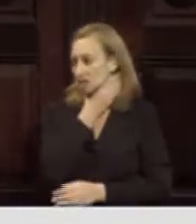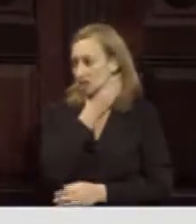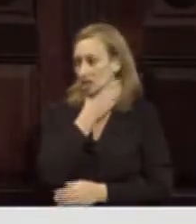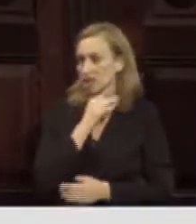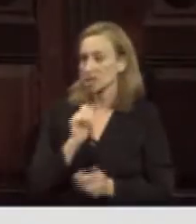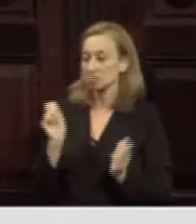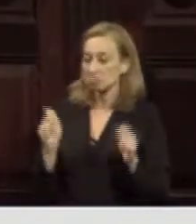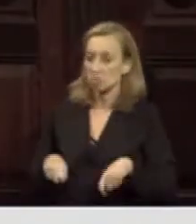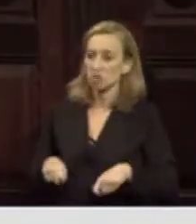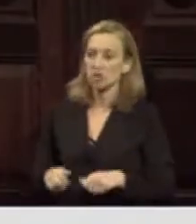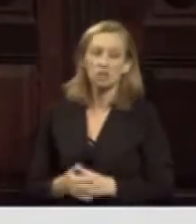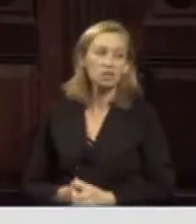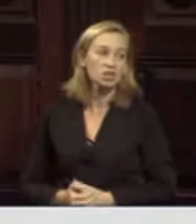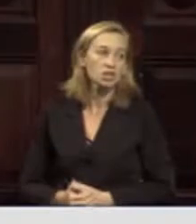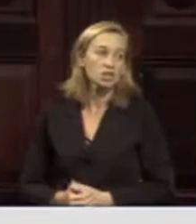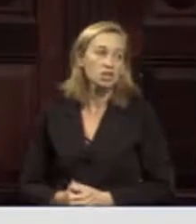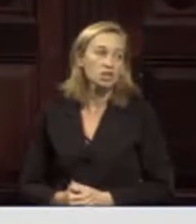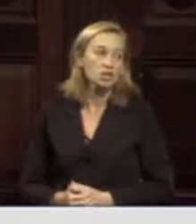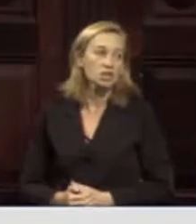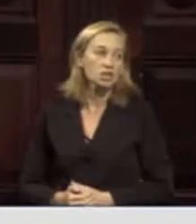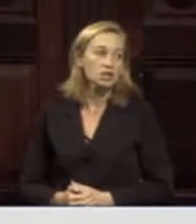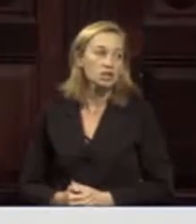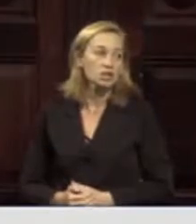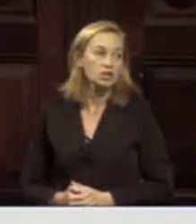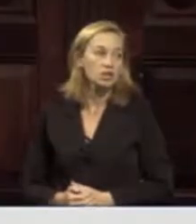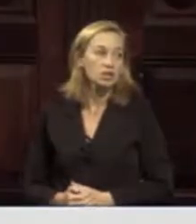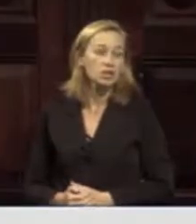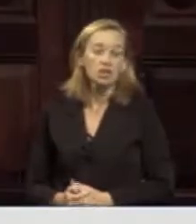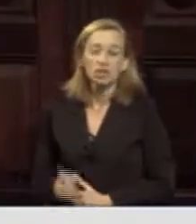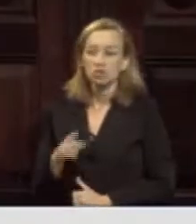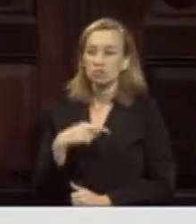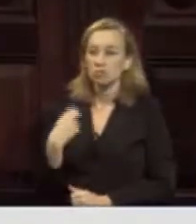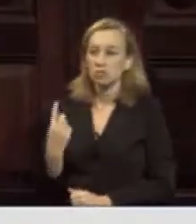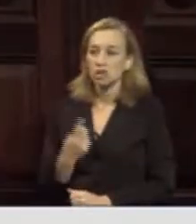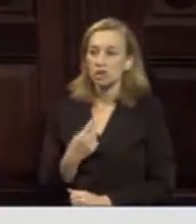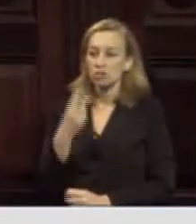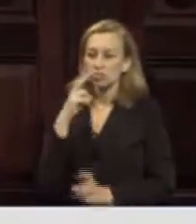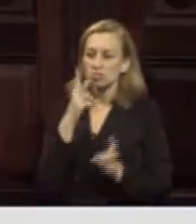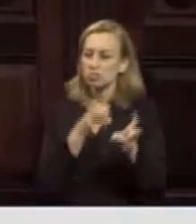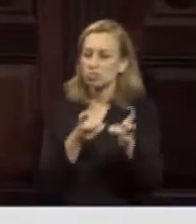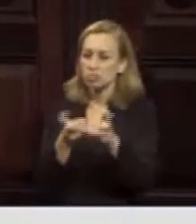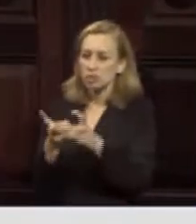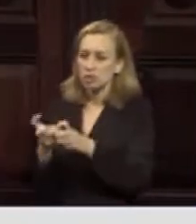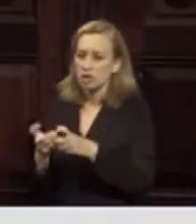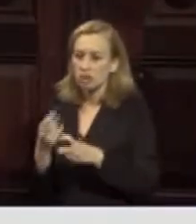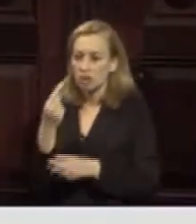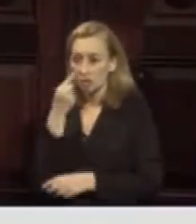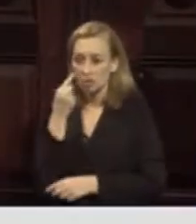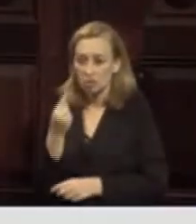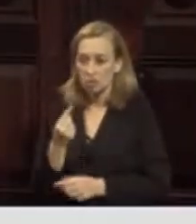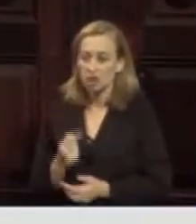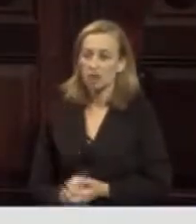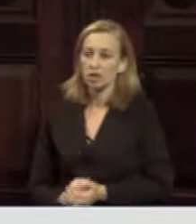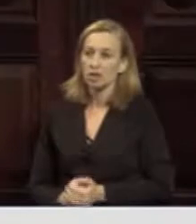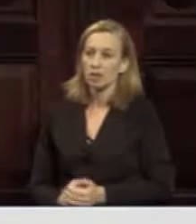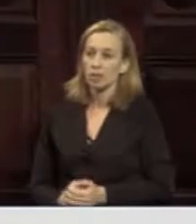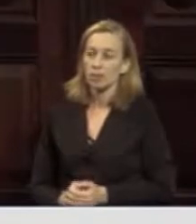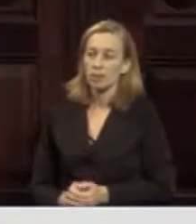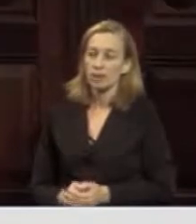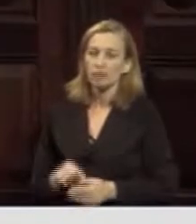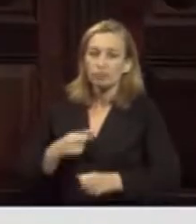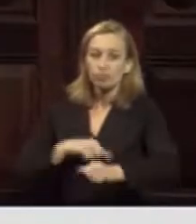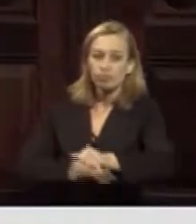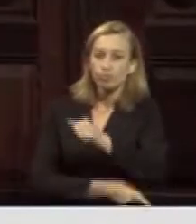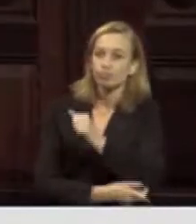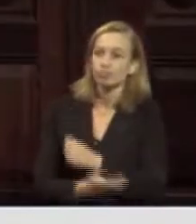possíveis, todas as crises que a gente observa e vê que são crises profundas, são